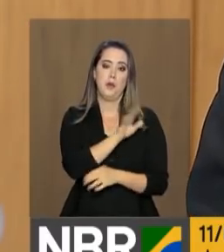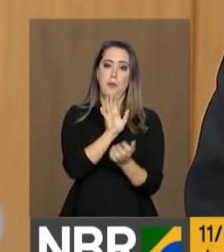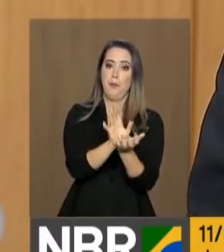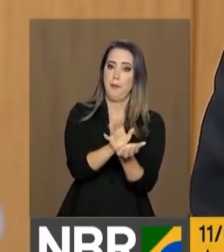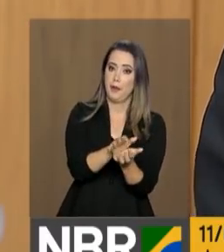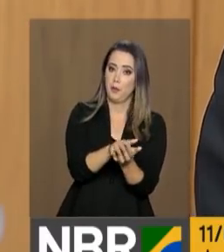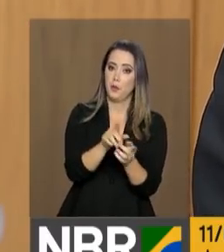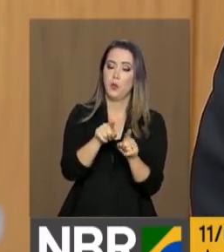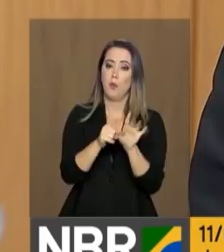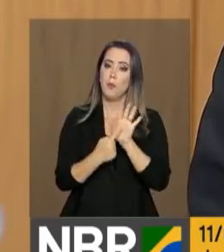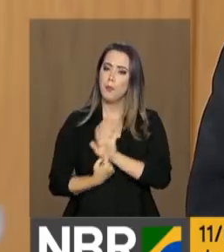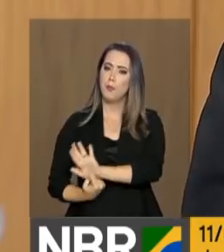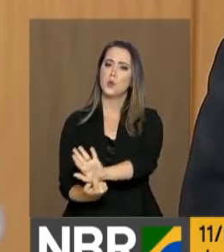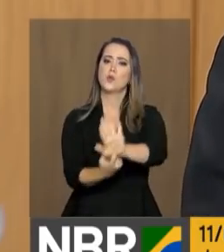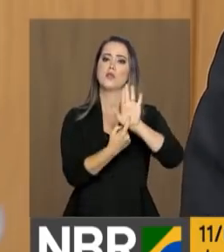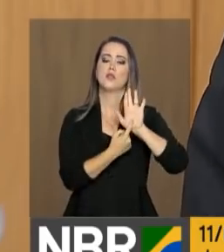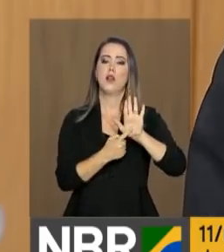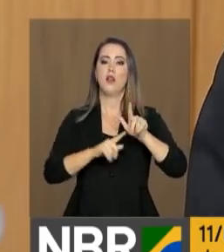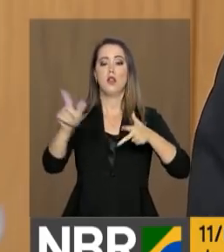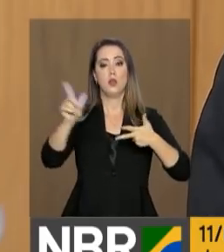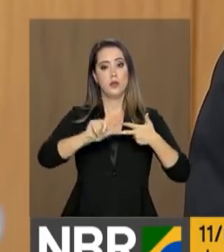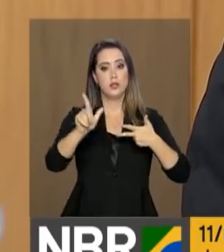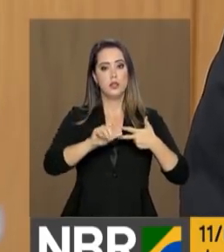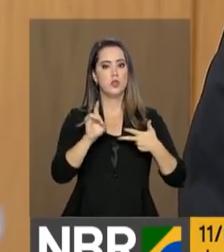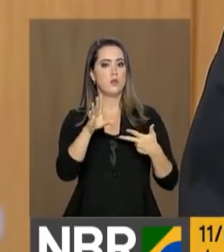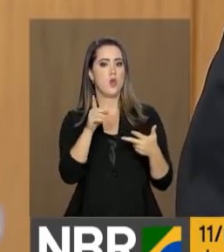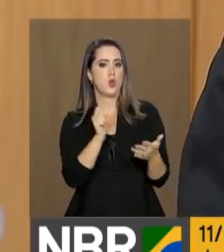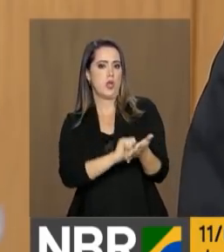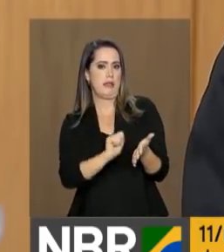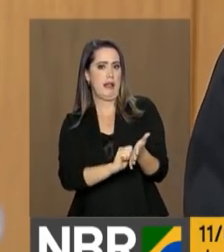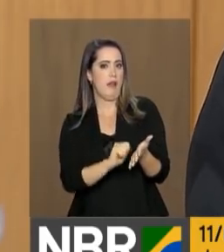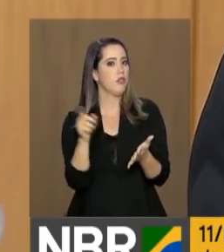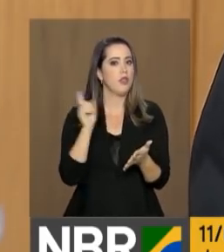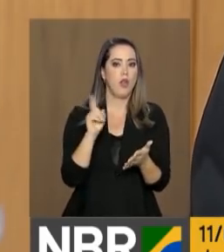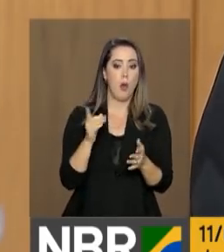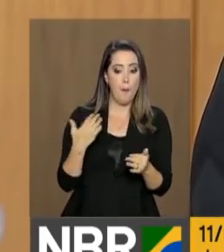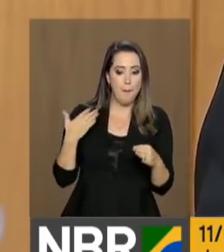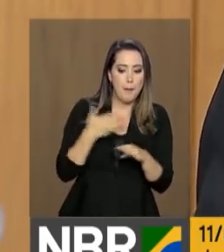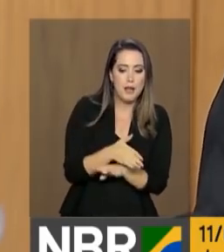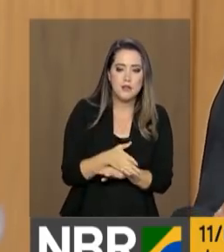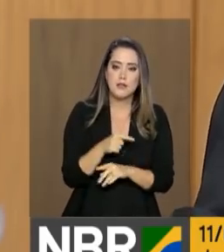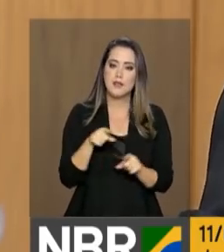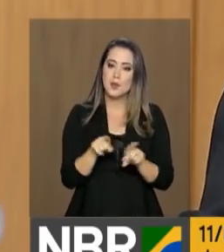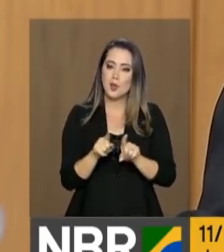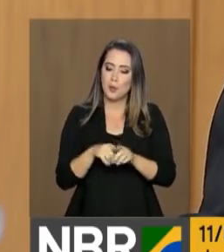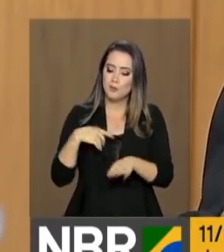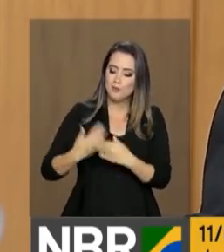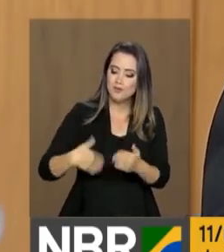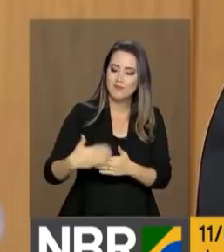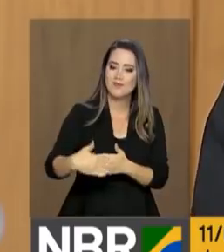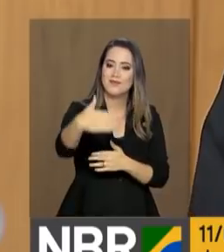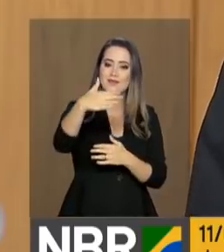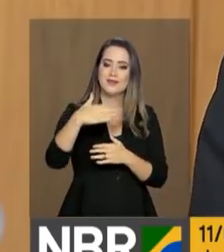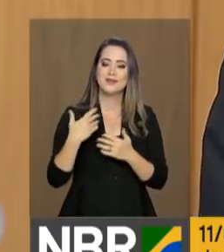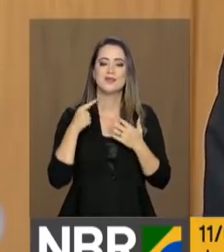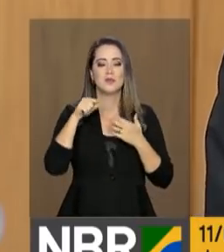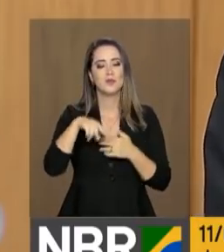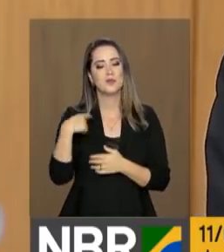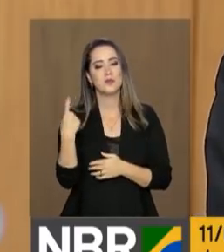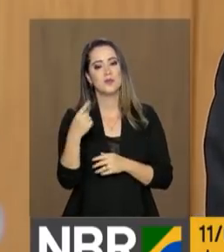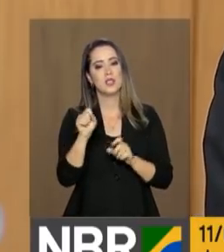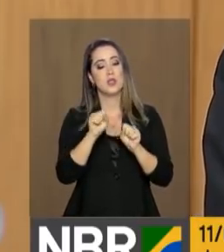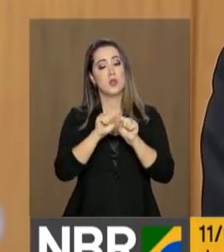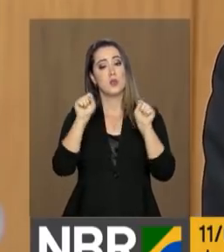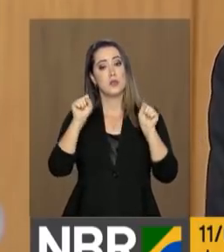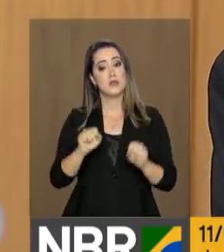a revelar que o legislativo não apenas legislar entre mas legislativo participa também do progresso do desenvolvimento no sistema